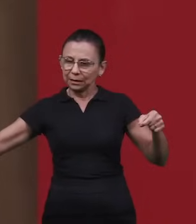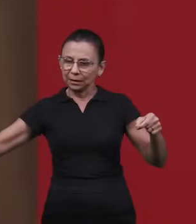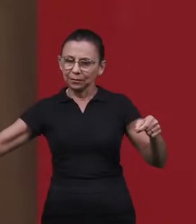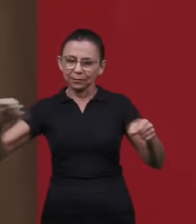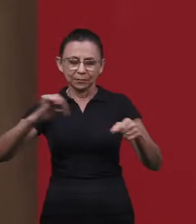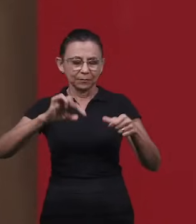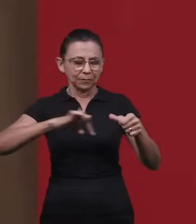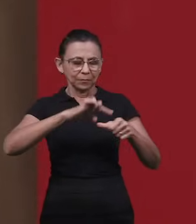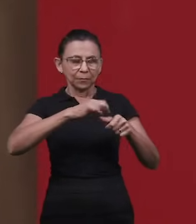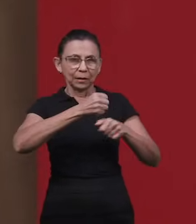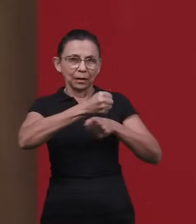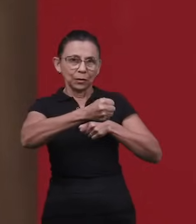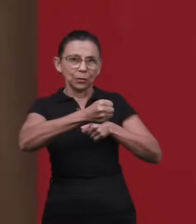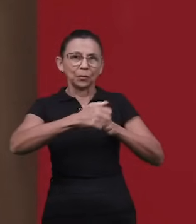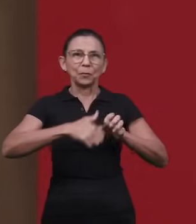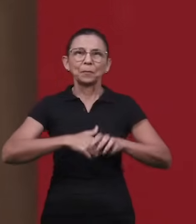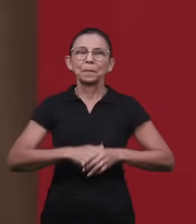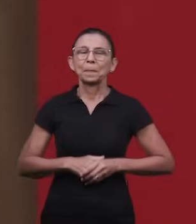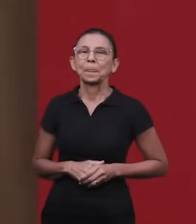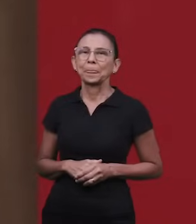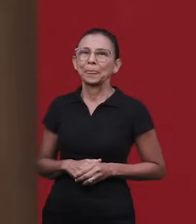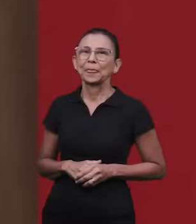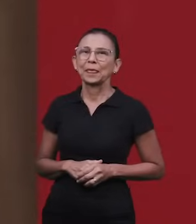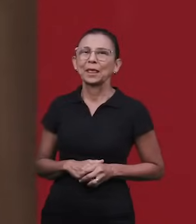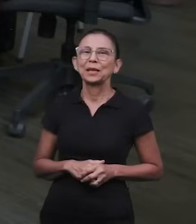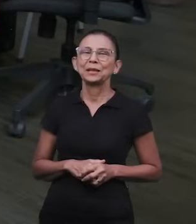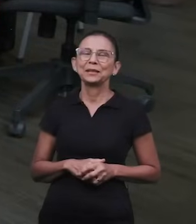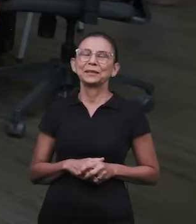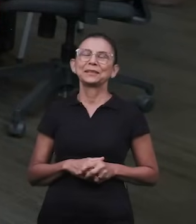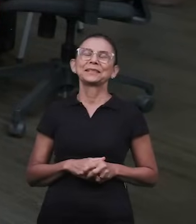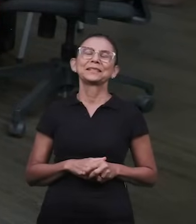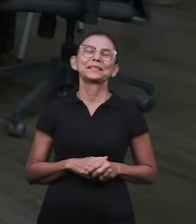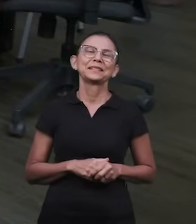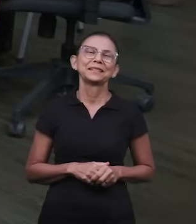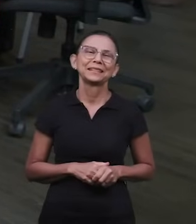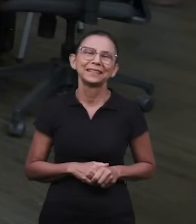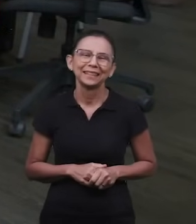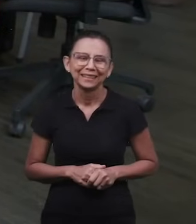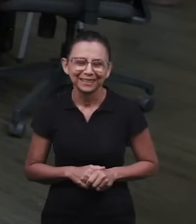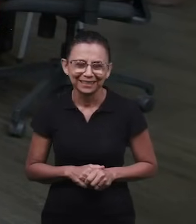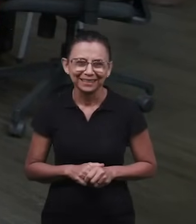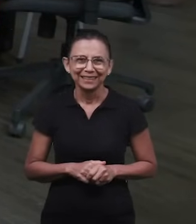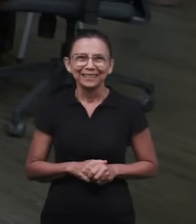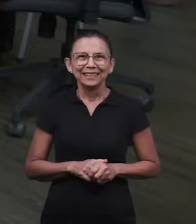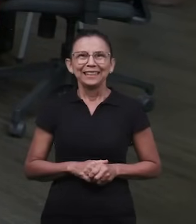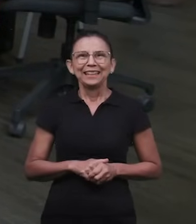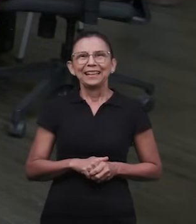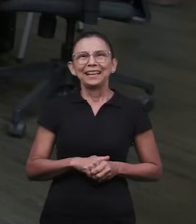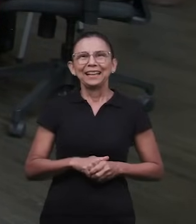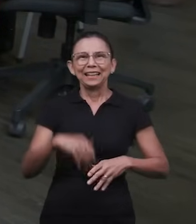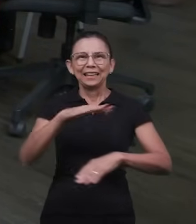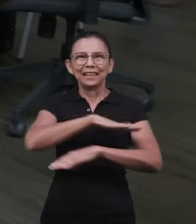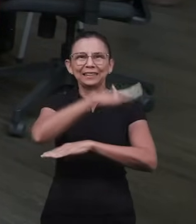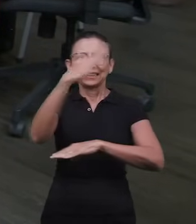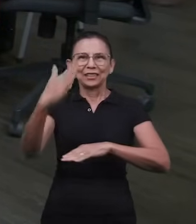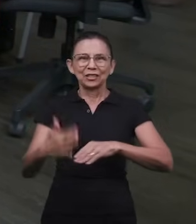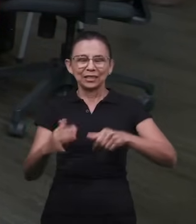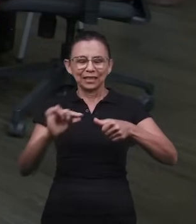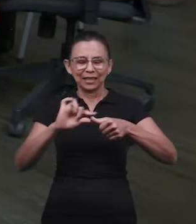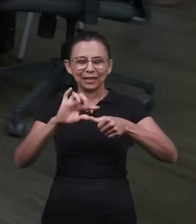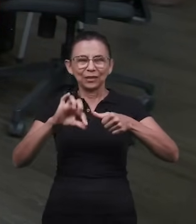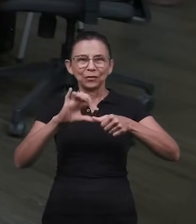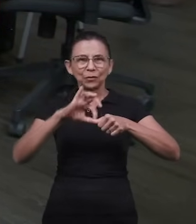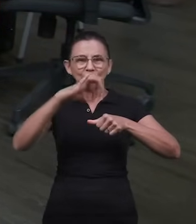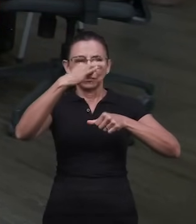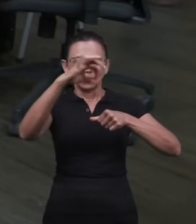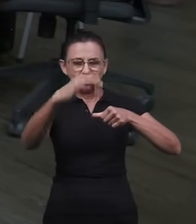ele, na hora de subir para madrugada, puxava o cordãozinho dele, ele acordava, vestia a roupa e fez a semana toda de madrugada assim. Quer dizer, o